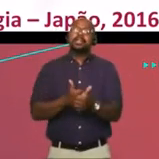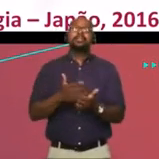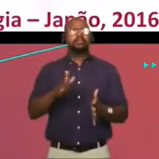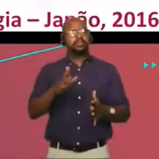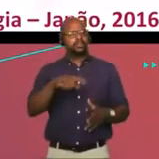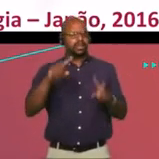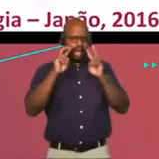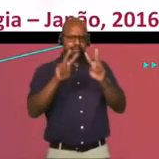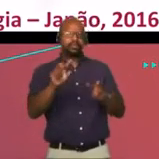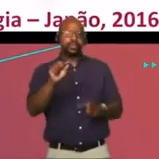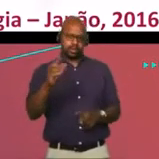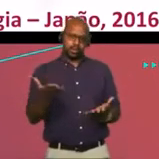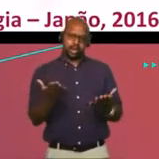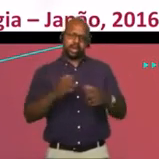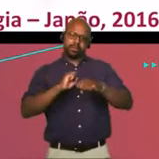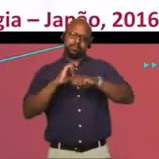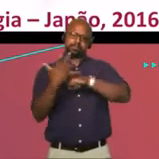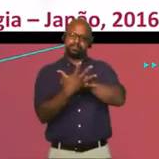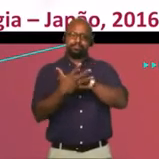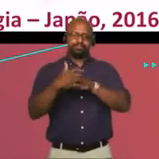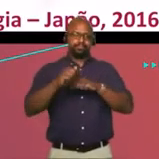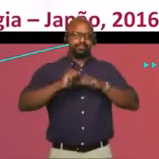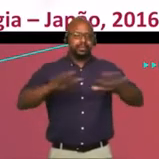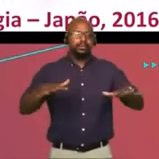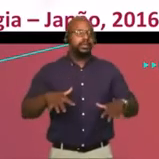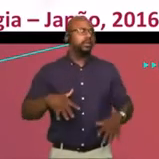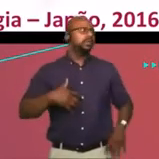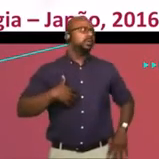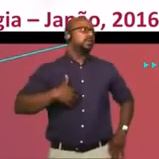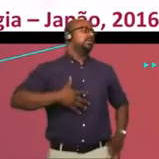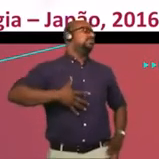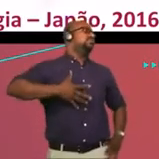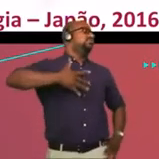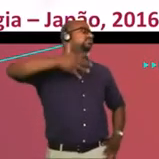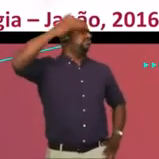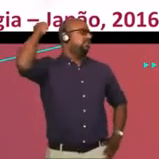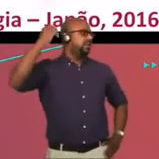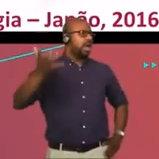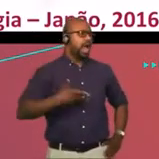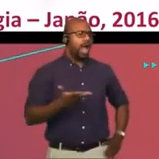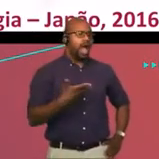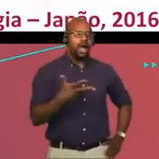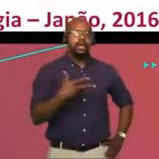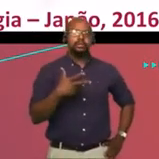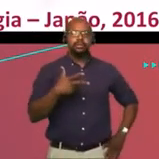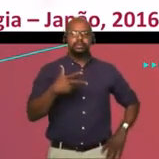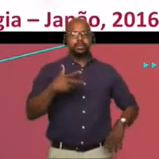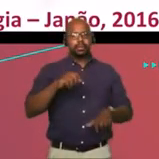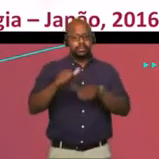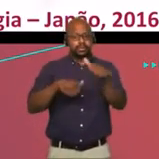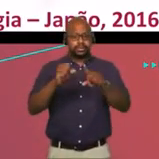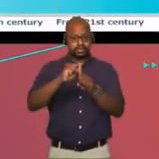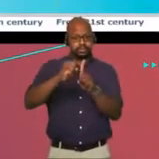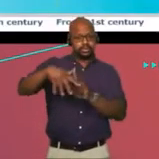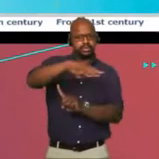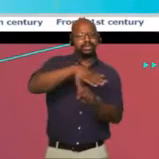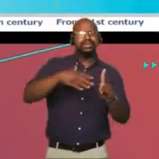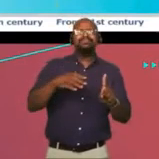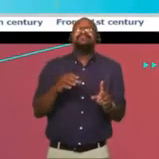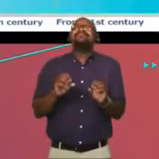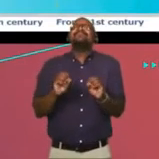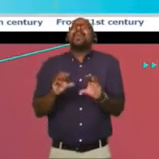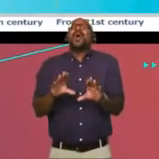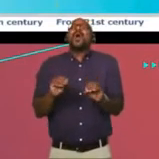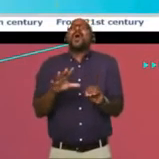isso mas nós vimos agora academia como é que acelerou esse processo de mudança e alteração da sociedade como é que funciona